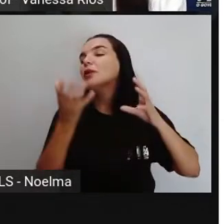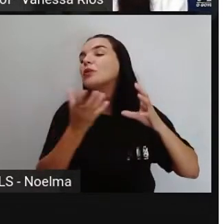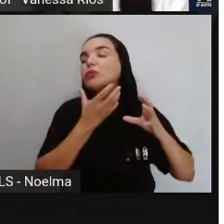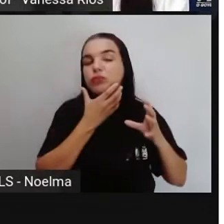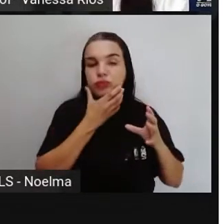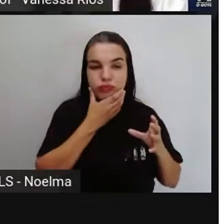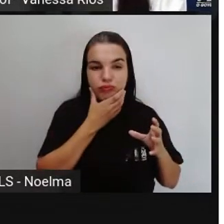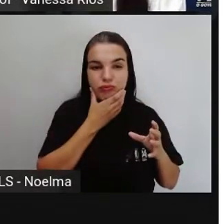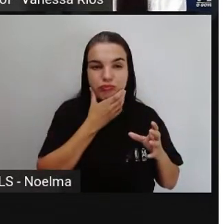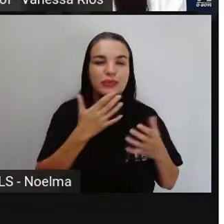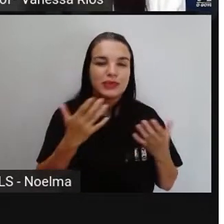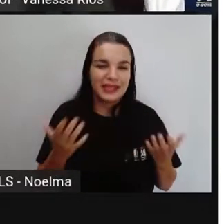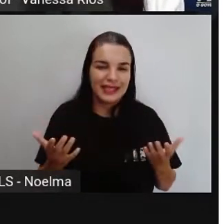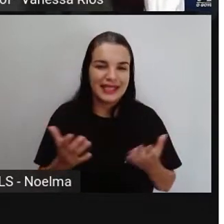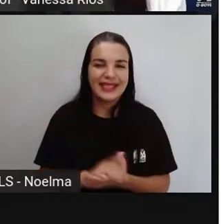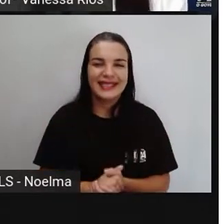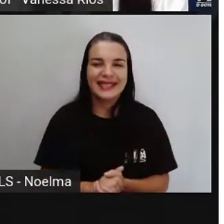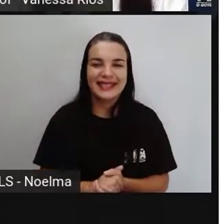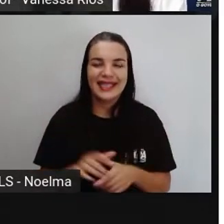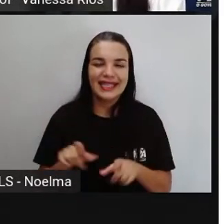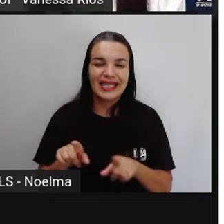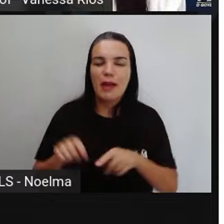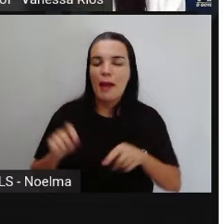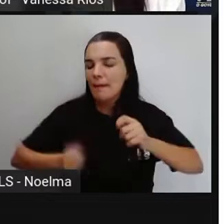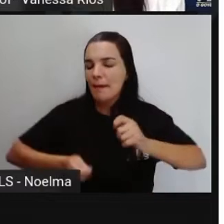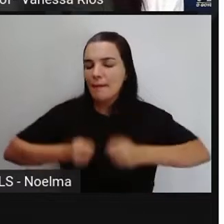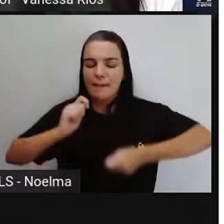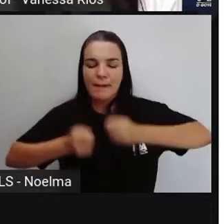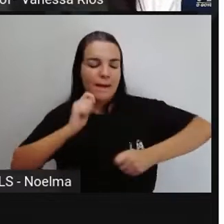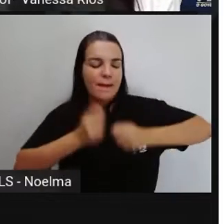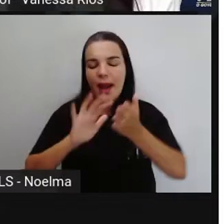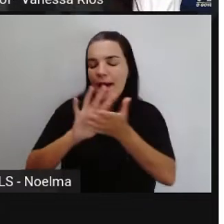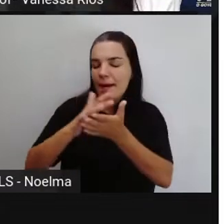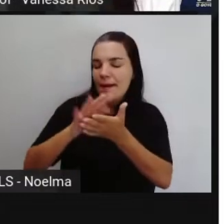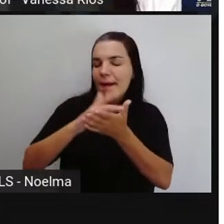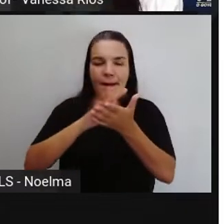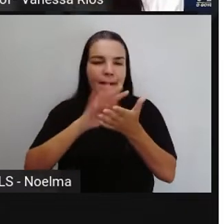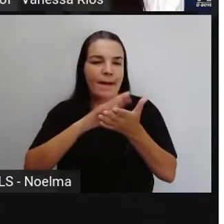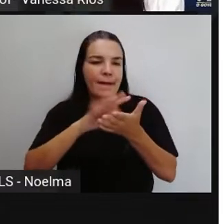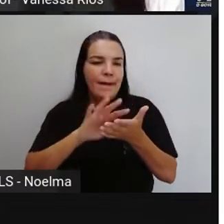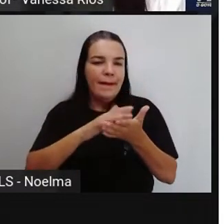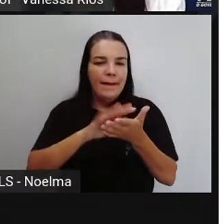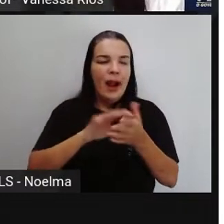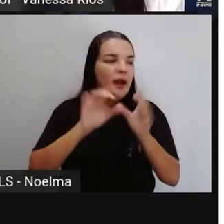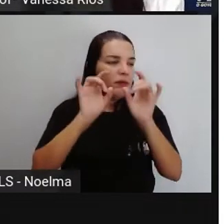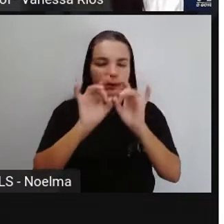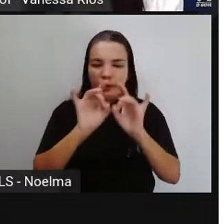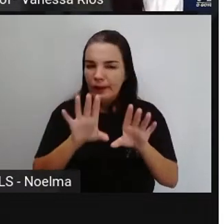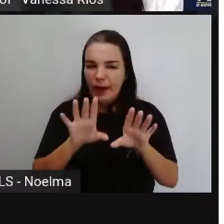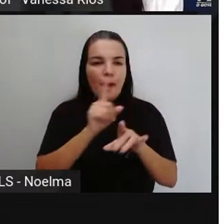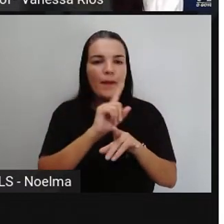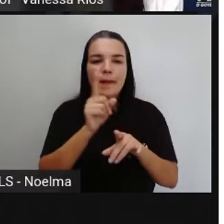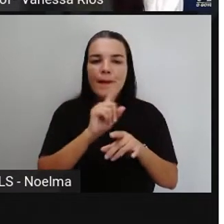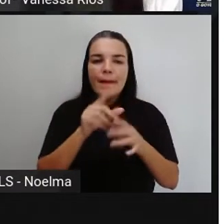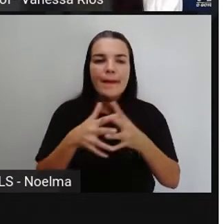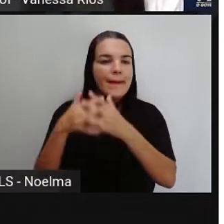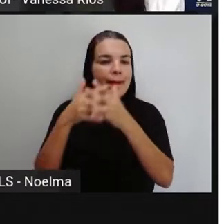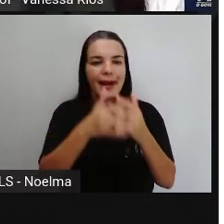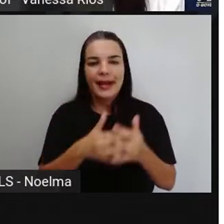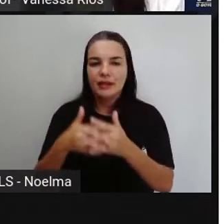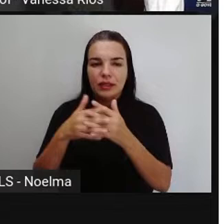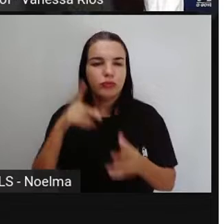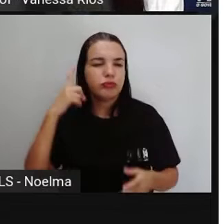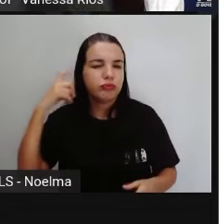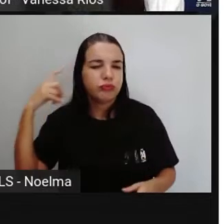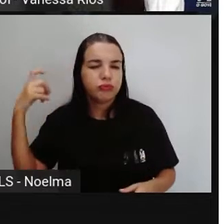dos mascarados, com bandinhas, né, com outros tipos de música também passando pelas ruas da cidade. E